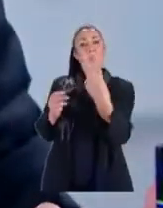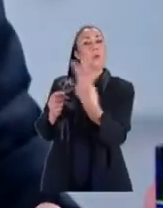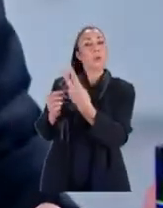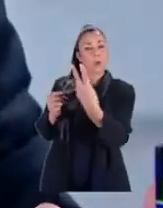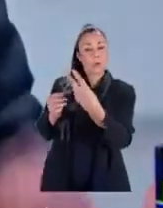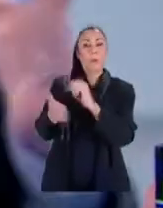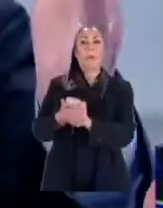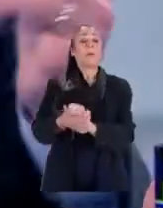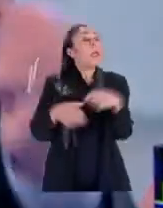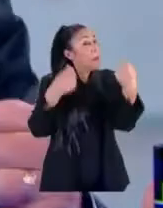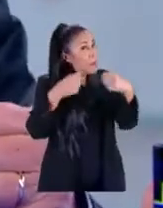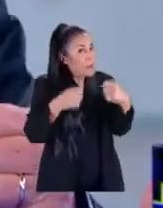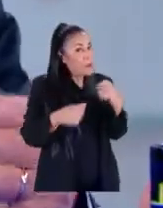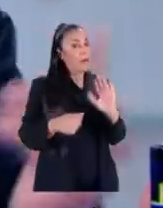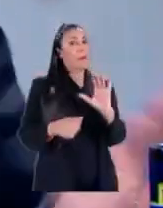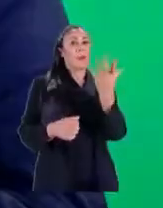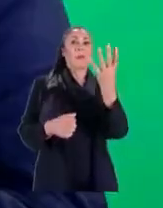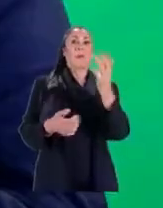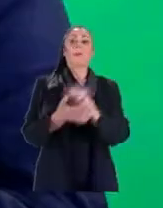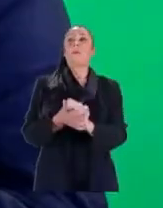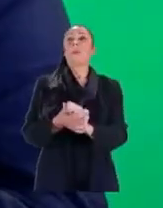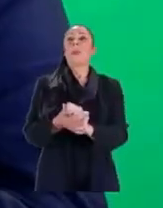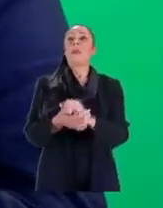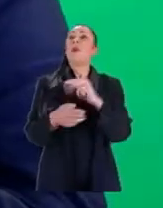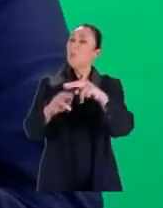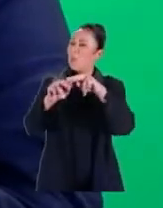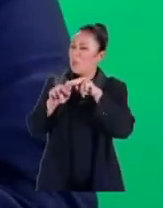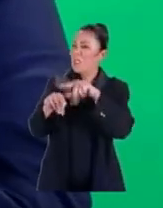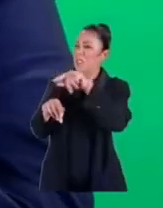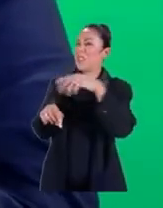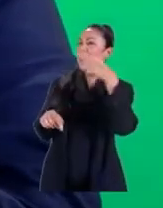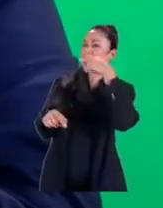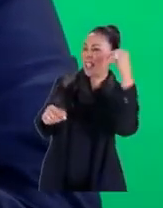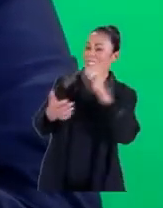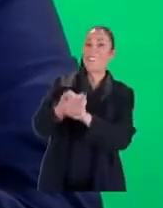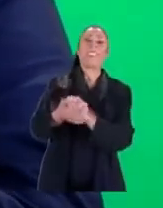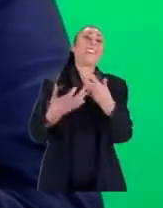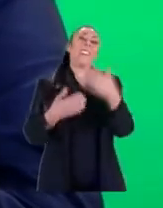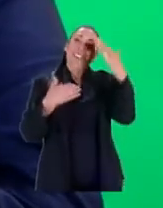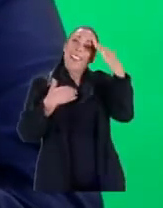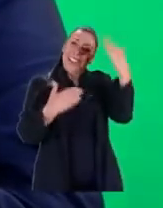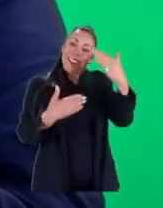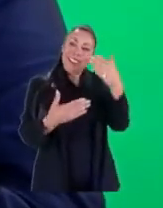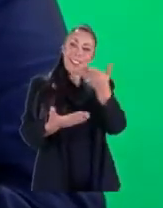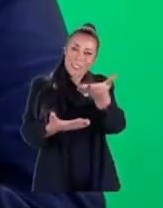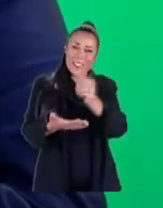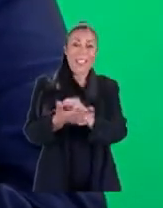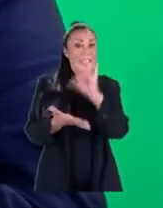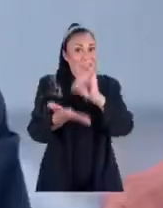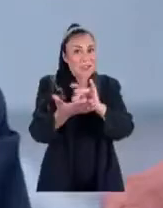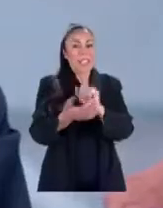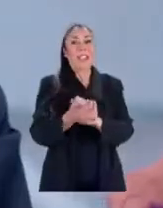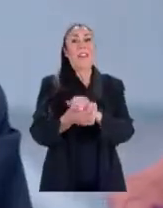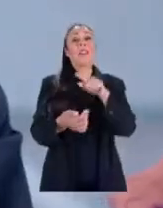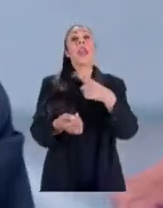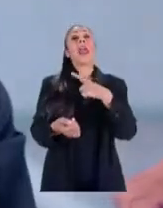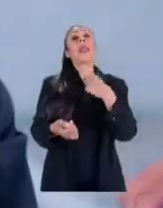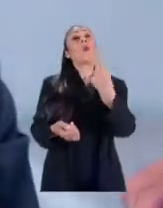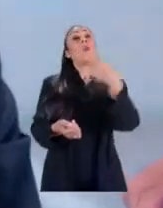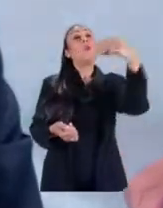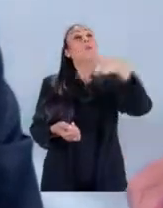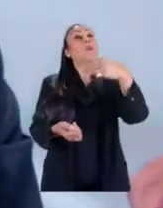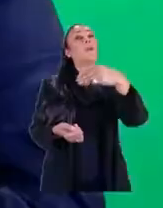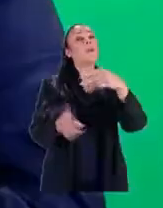ser. É assim que tem que ser. Tem que ser. Por isso que você é o ratinho. Olha, eu queria te agradecer bastante. Você vai ter mais um minuto para